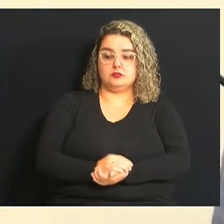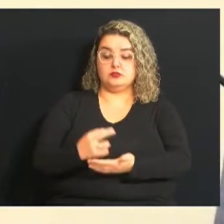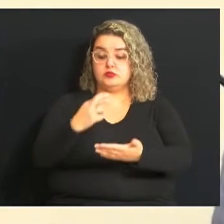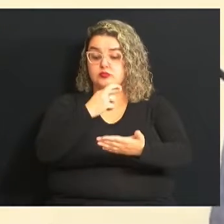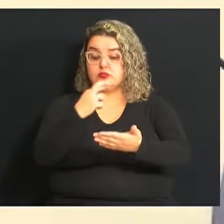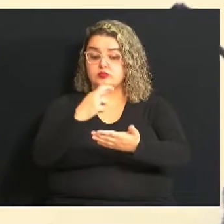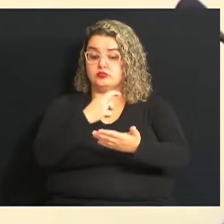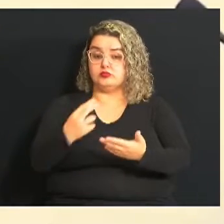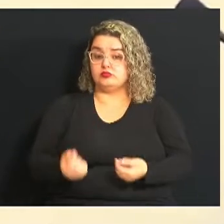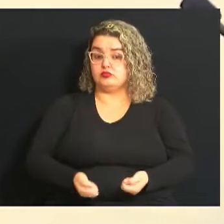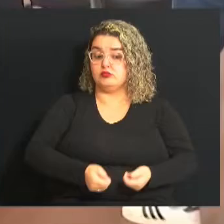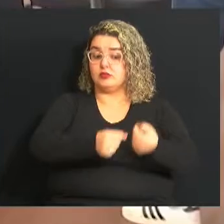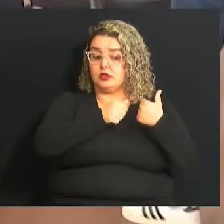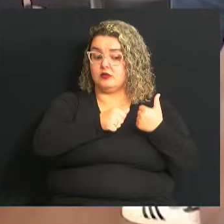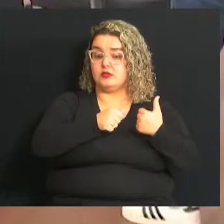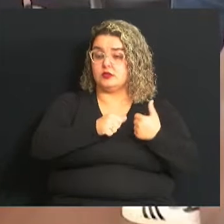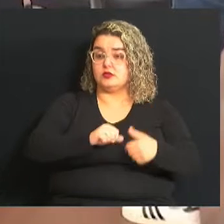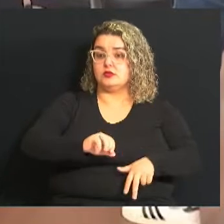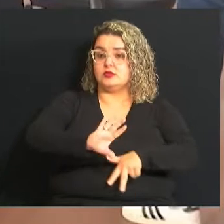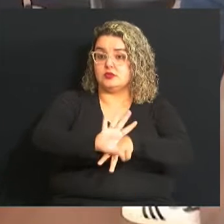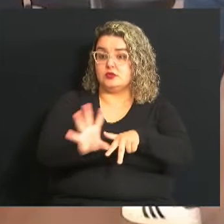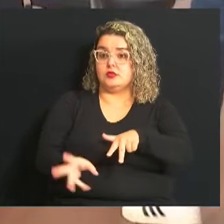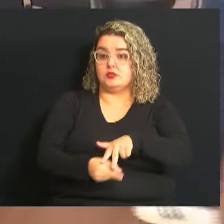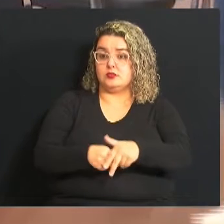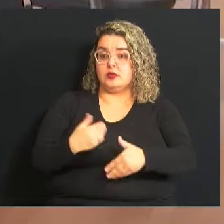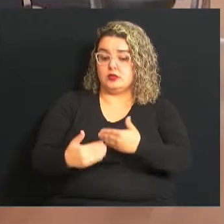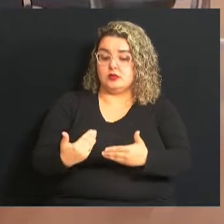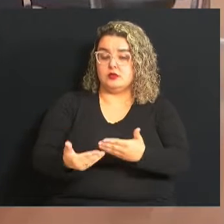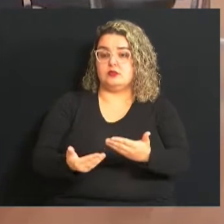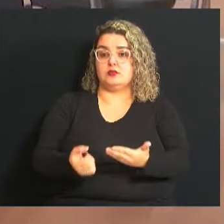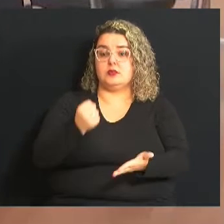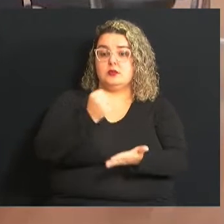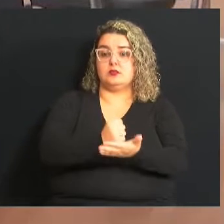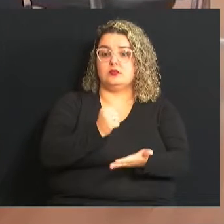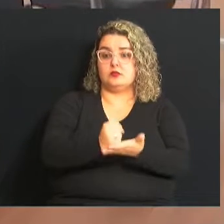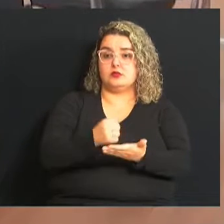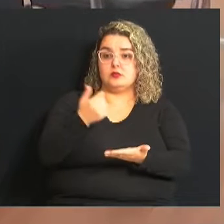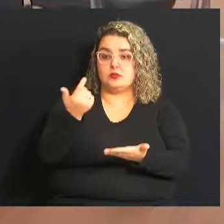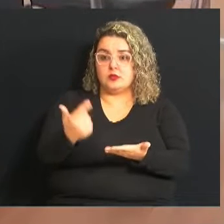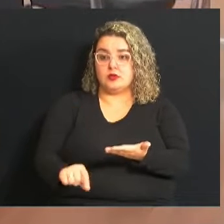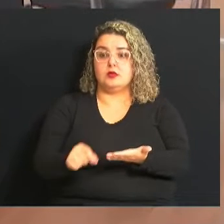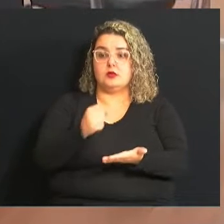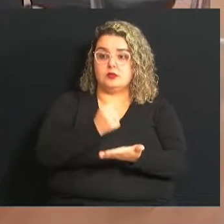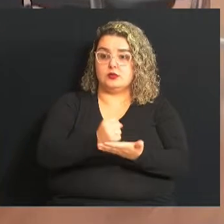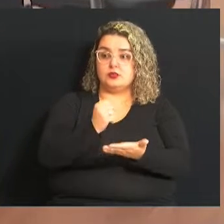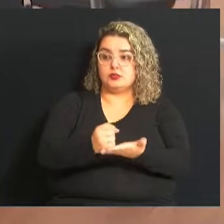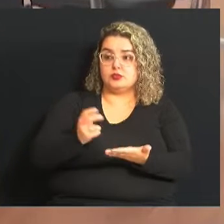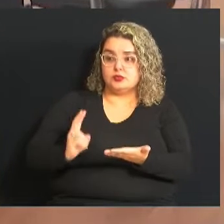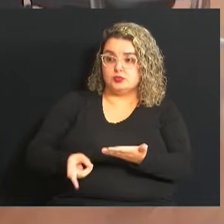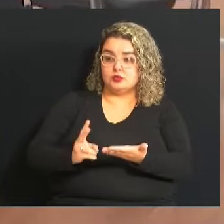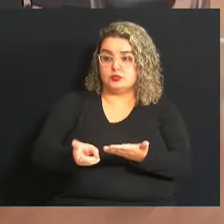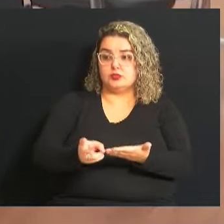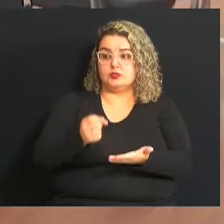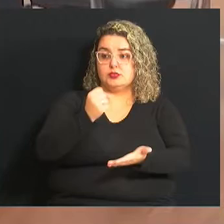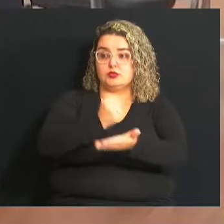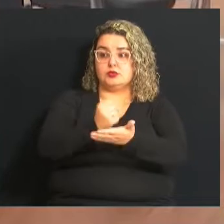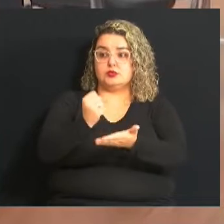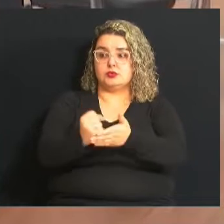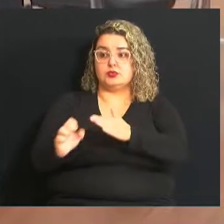de vantagens indevidas para manutenção na contratação ou prorrogação de contratos de